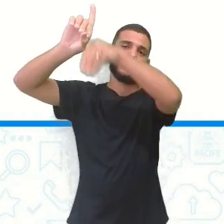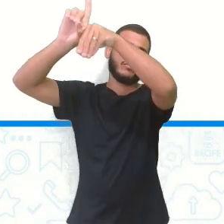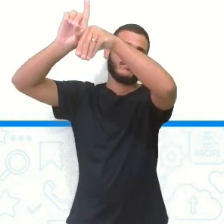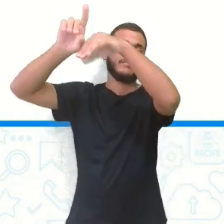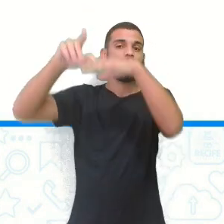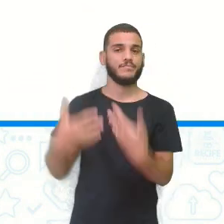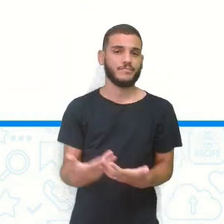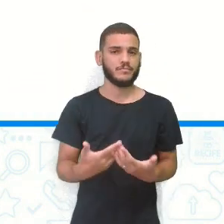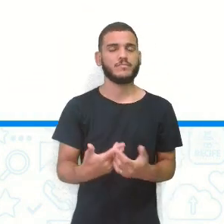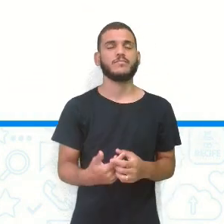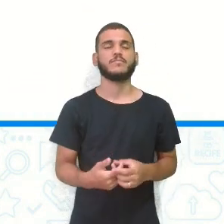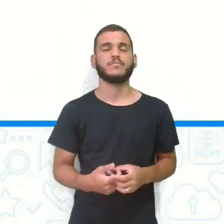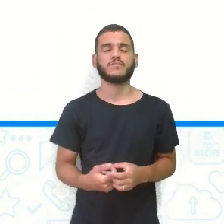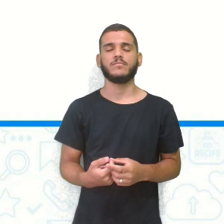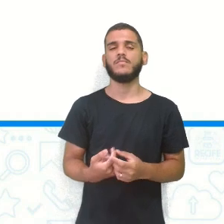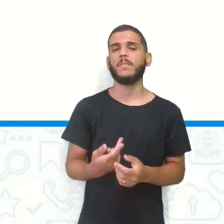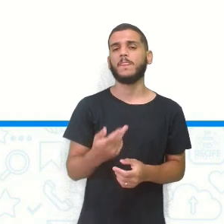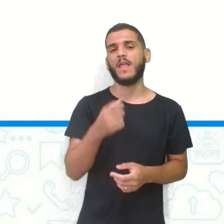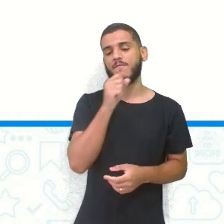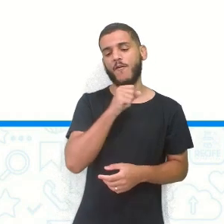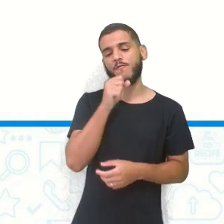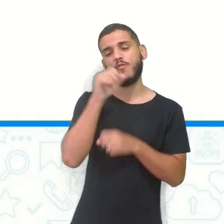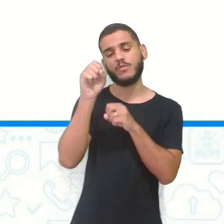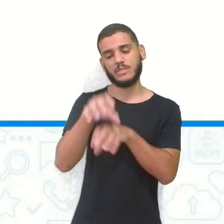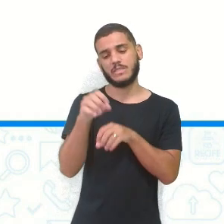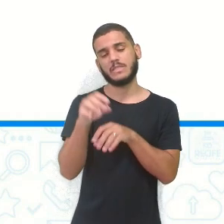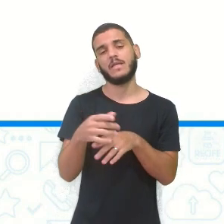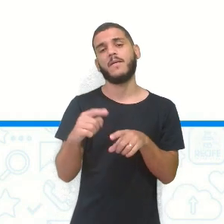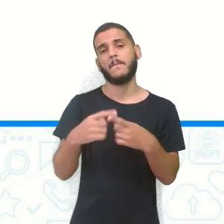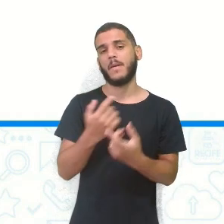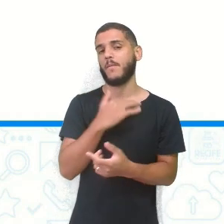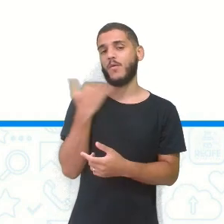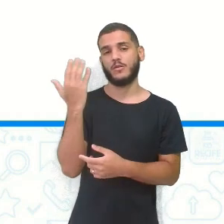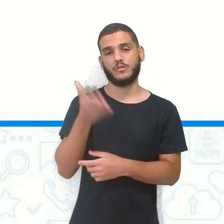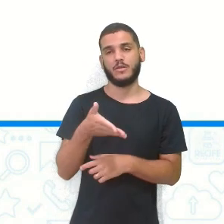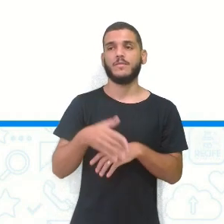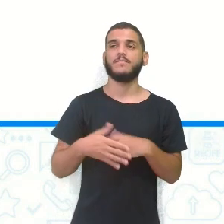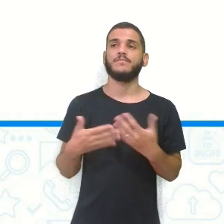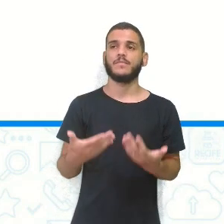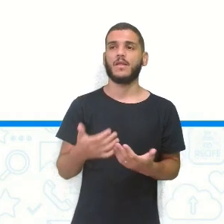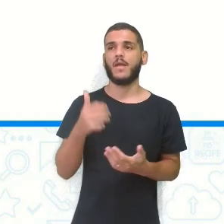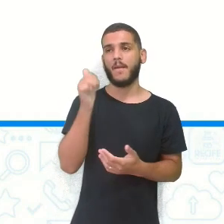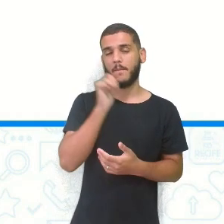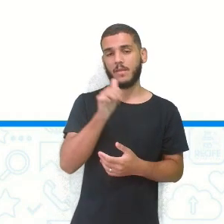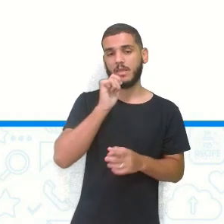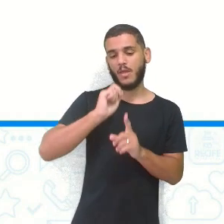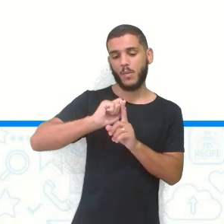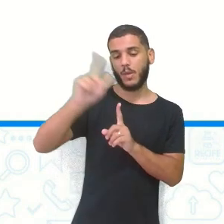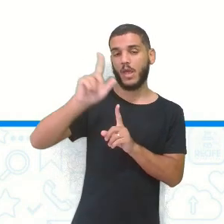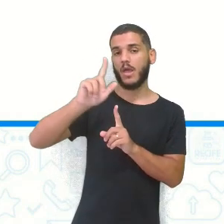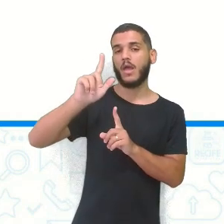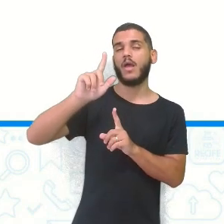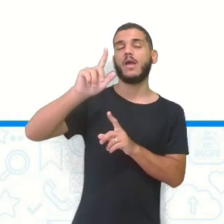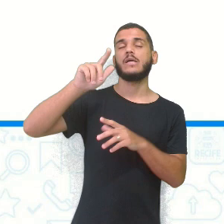amava, mas que também já havia morrido. Quando a menina riscou mais um